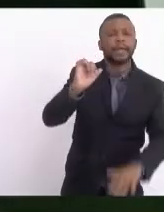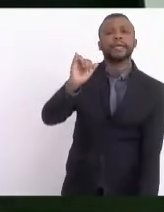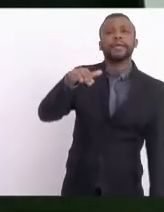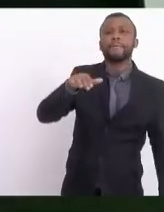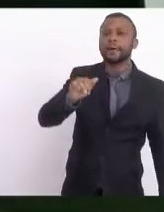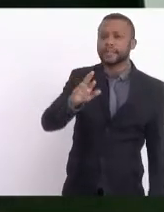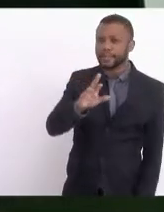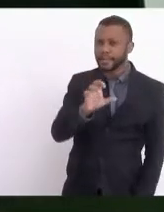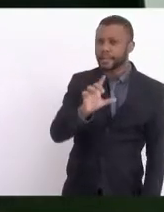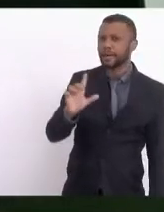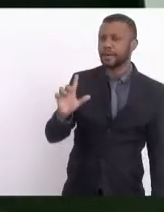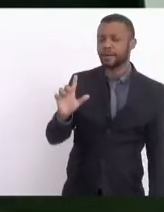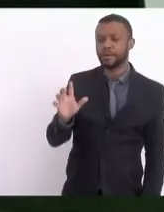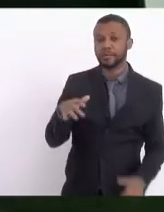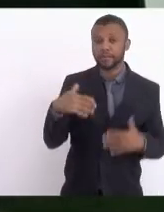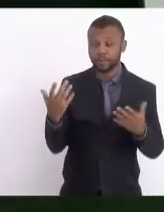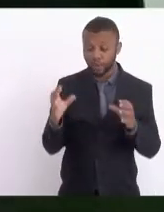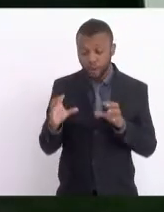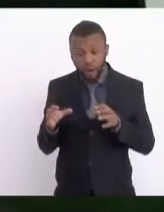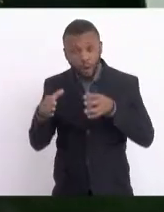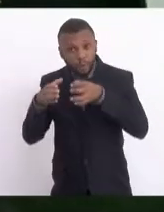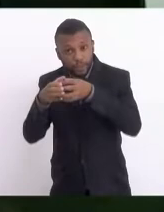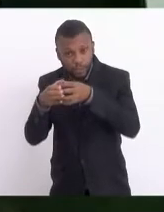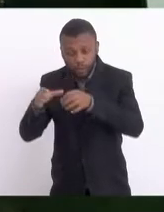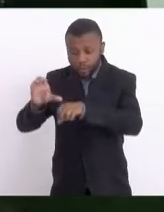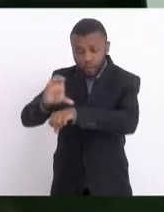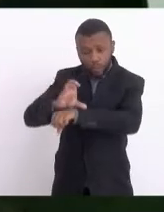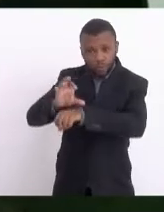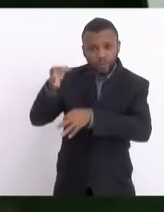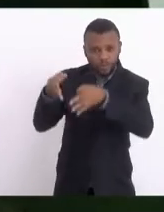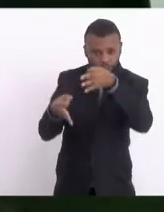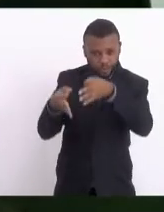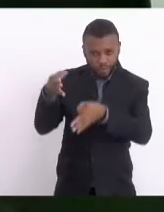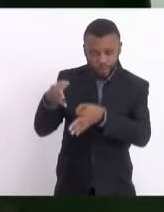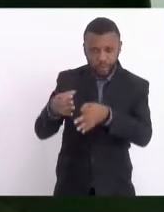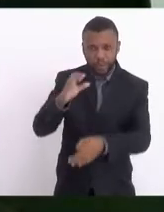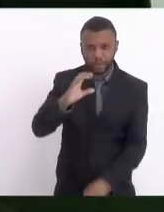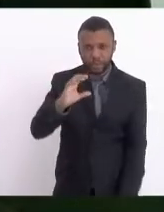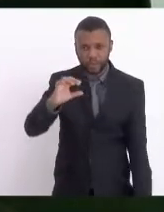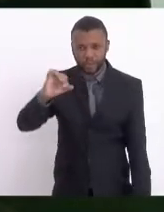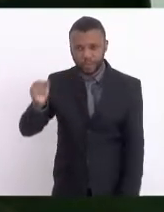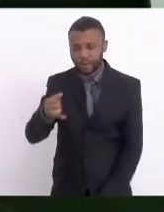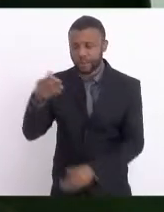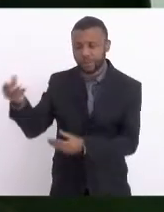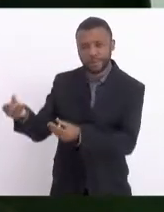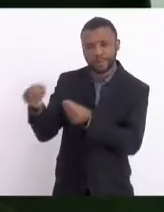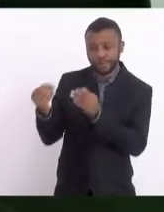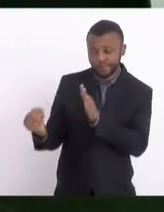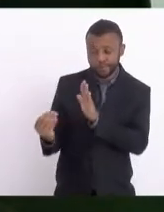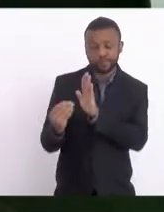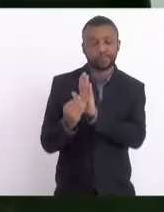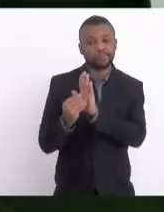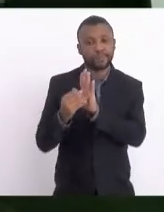parecer, ela botou na emenda modificativa